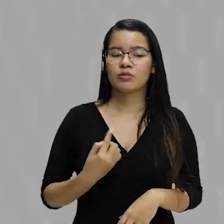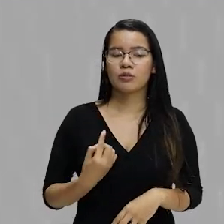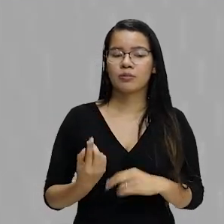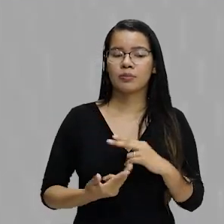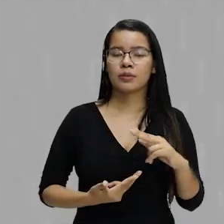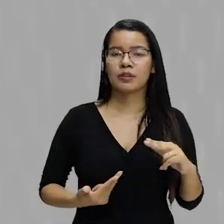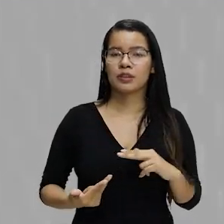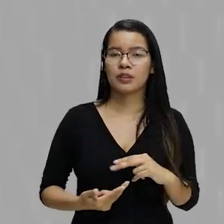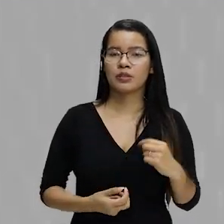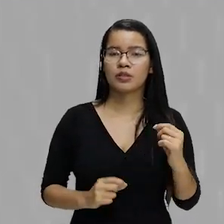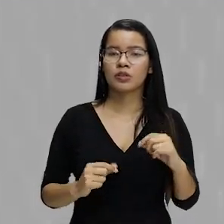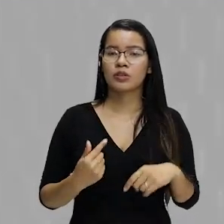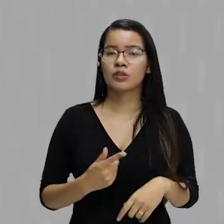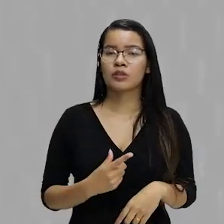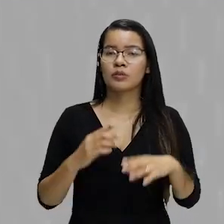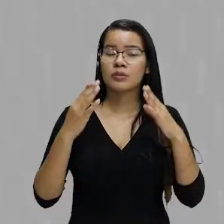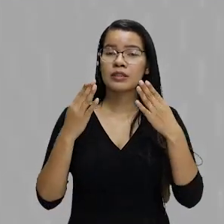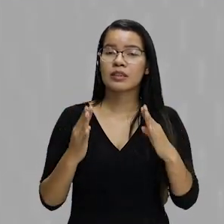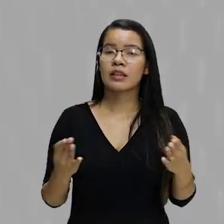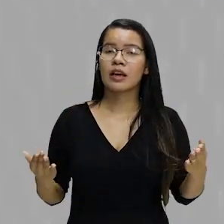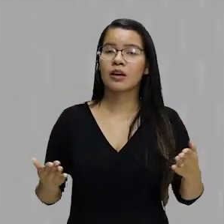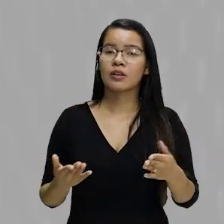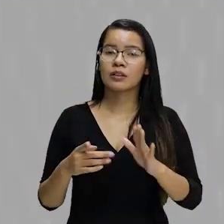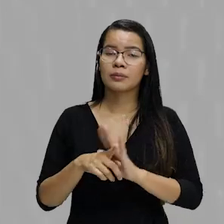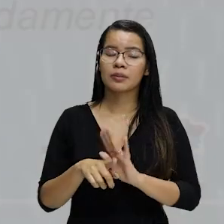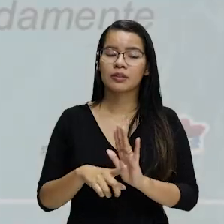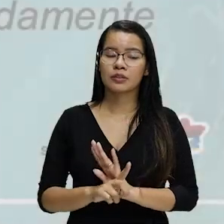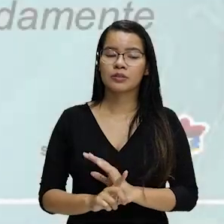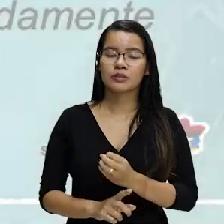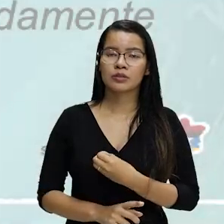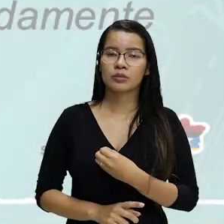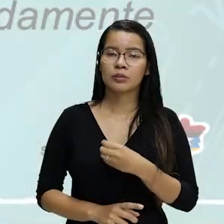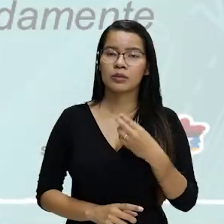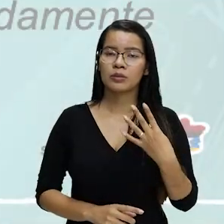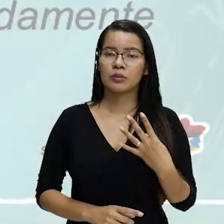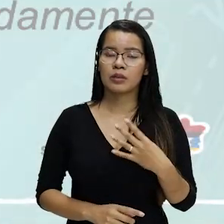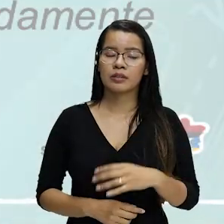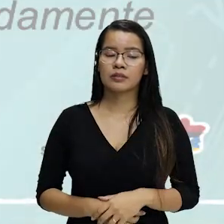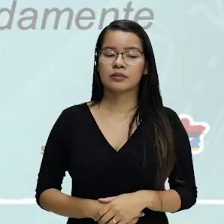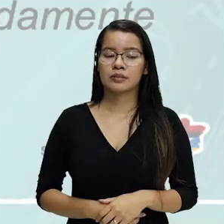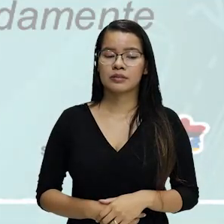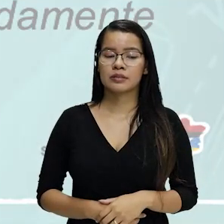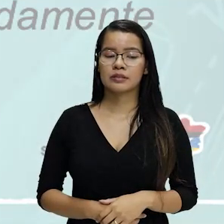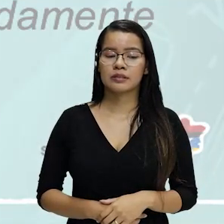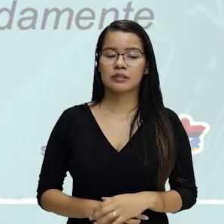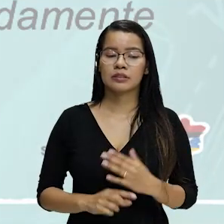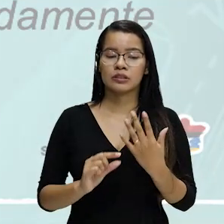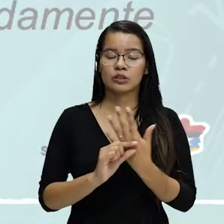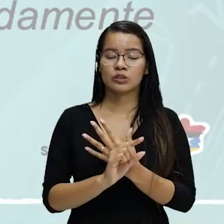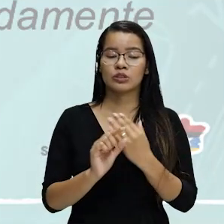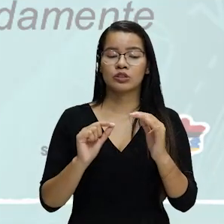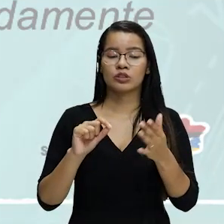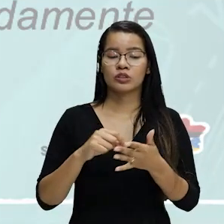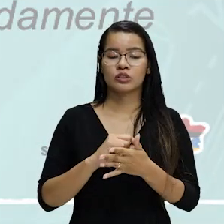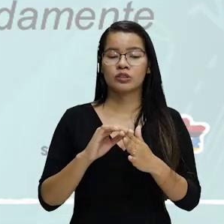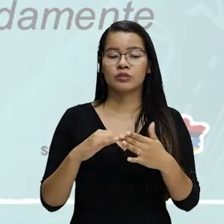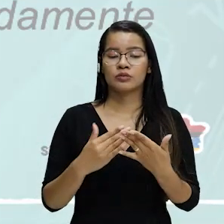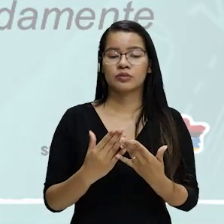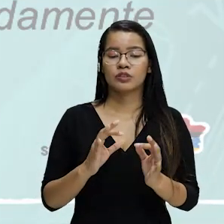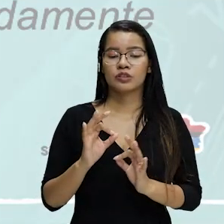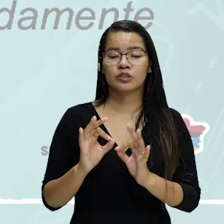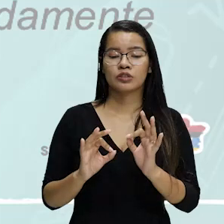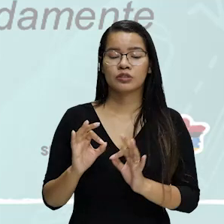É o que nós justamente aqui na questão 4. Né? É o seguinte. Editoras de livros